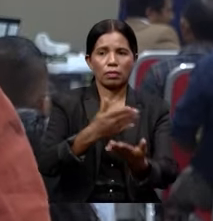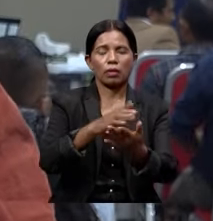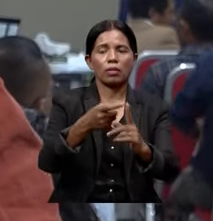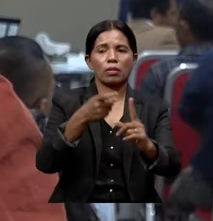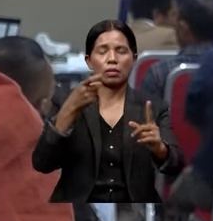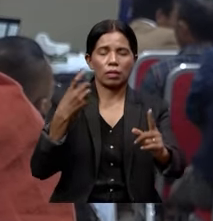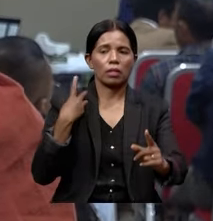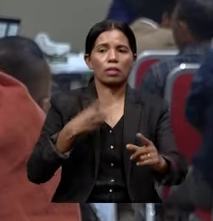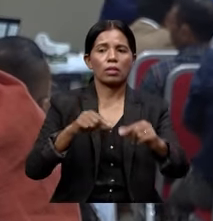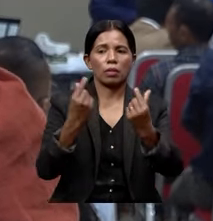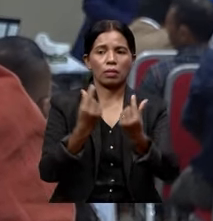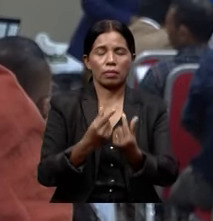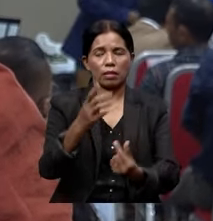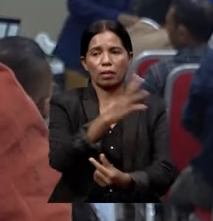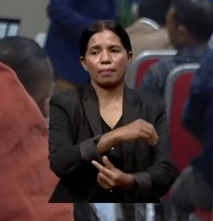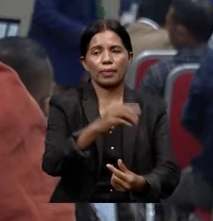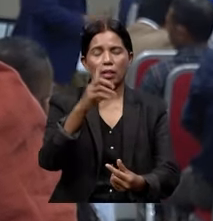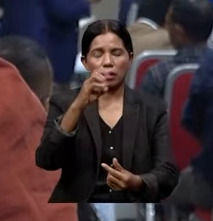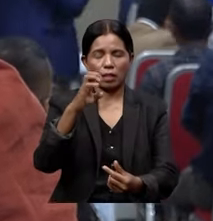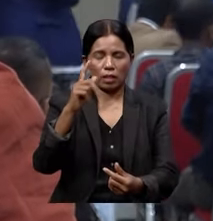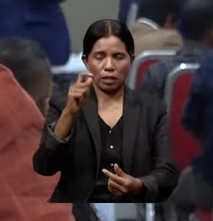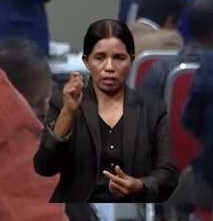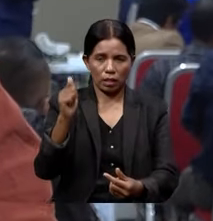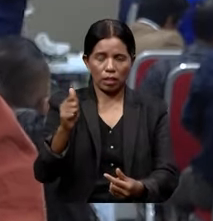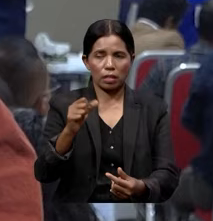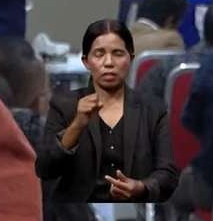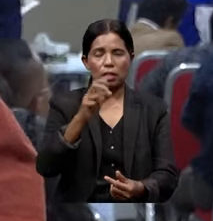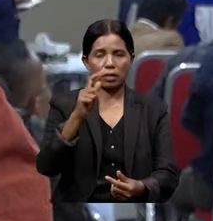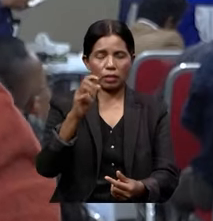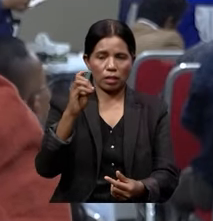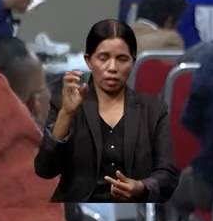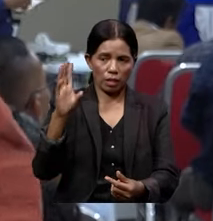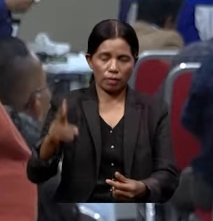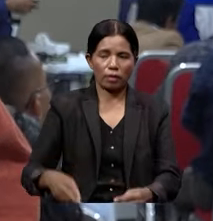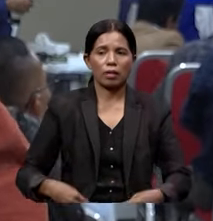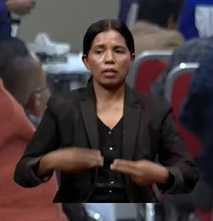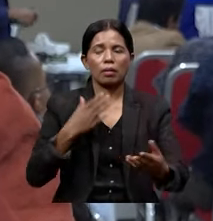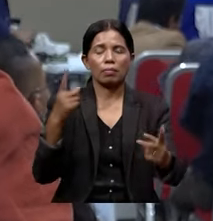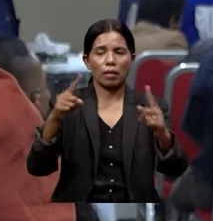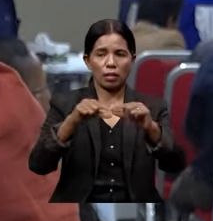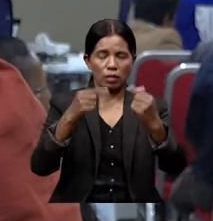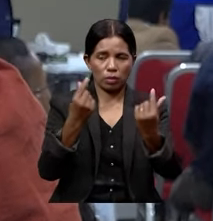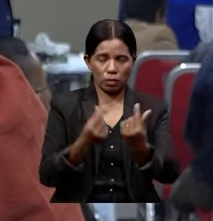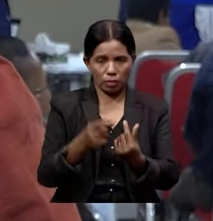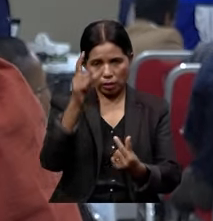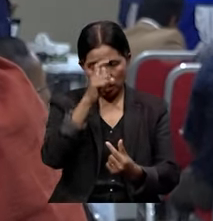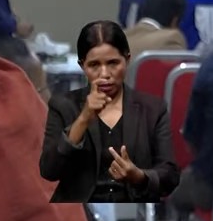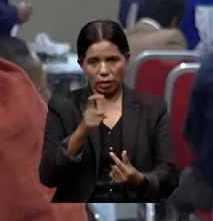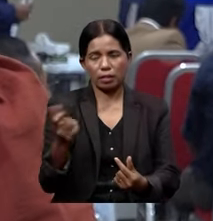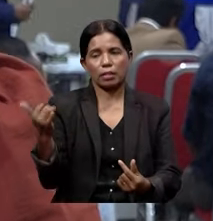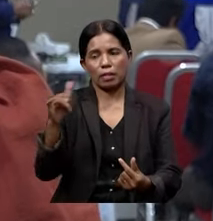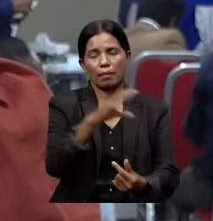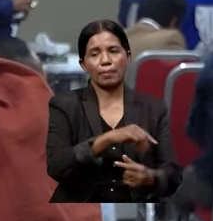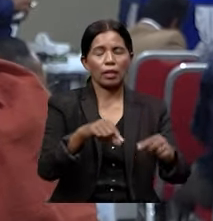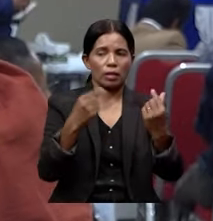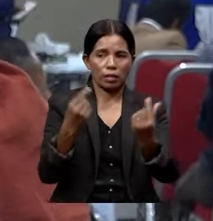pacote de tabolo de dieta saudável, dietética saudável, vai a grupo idade serne. Dada une equipa